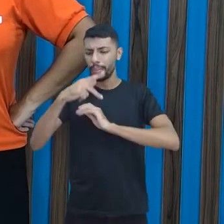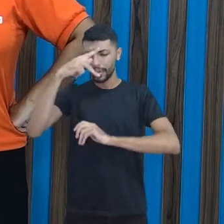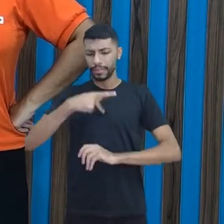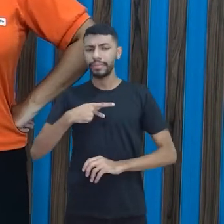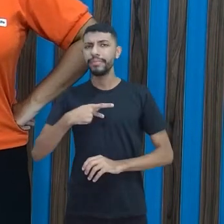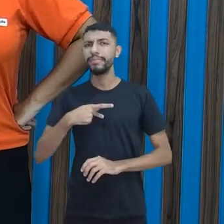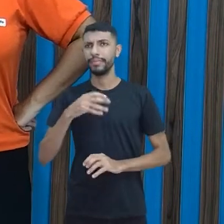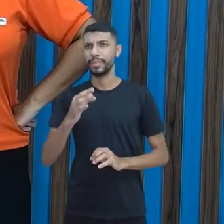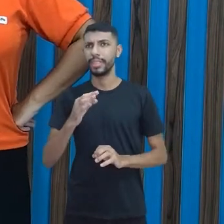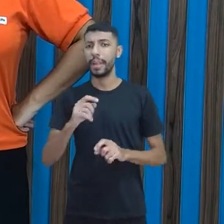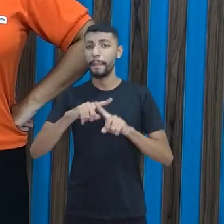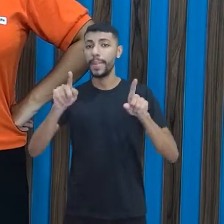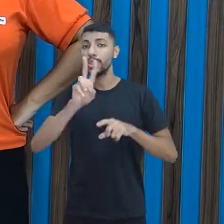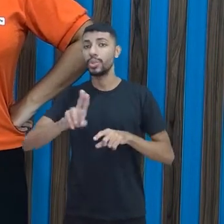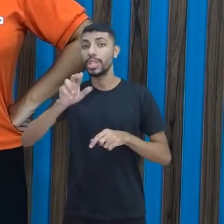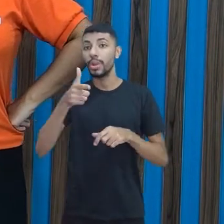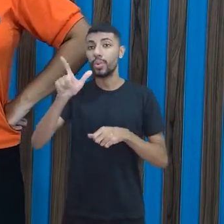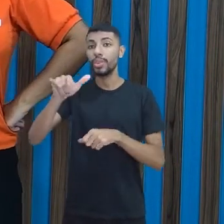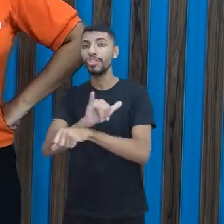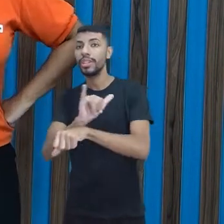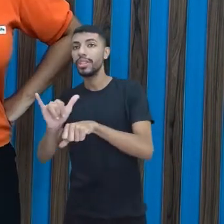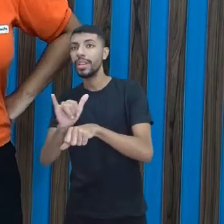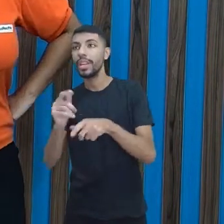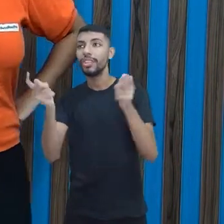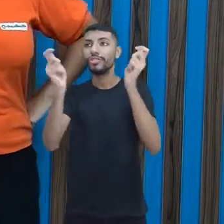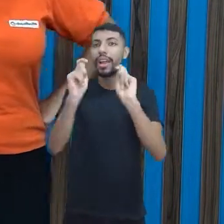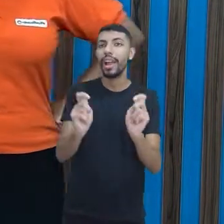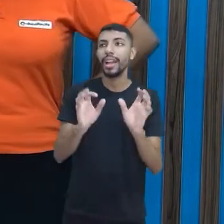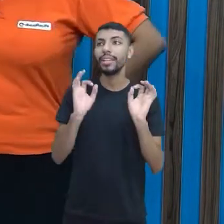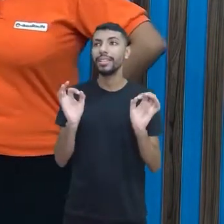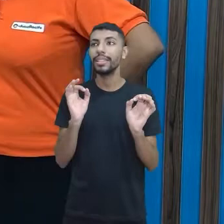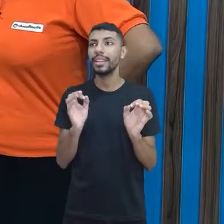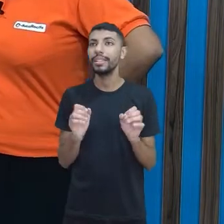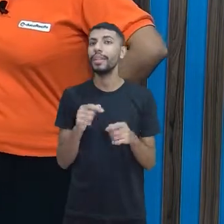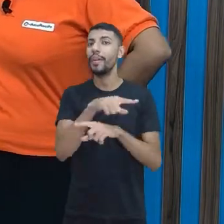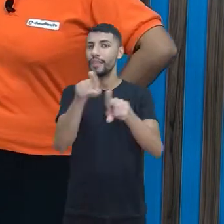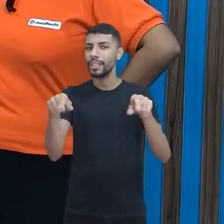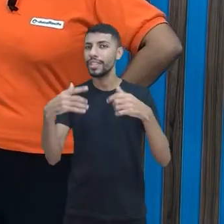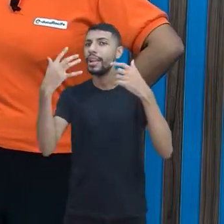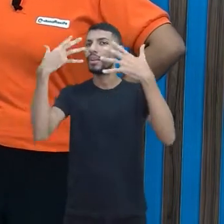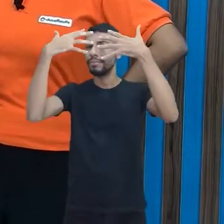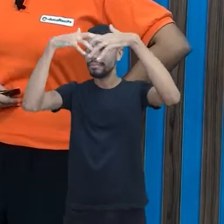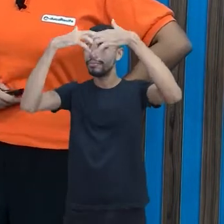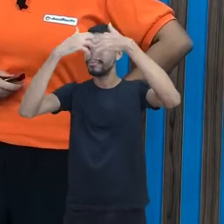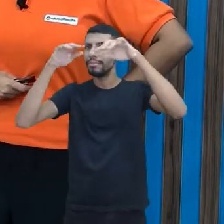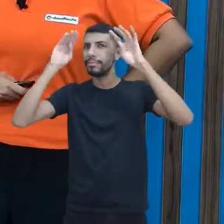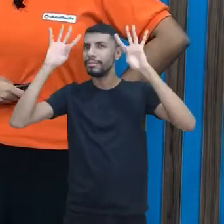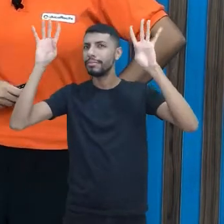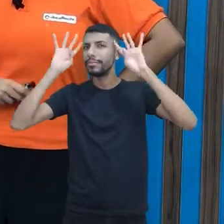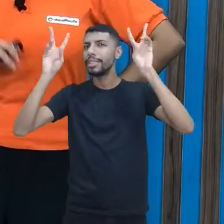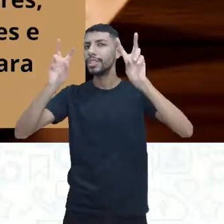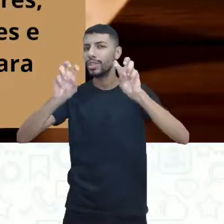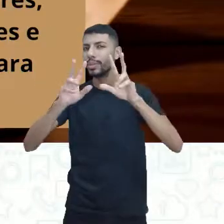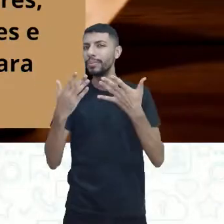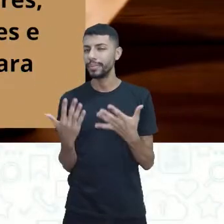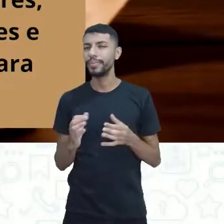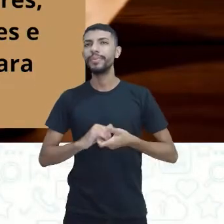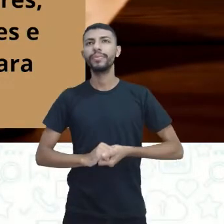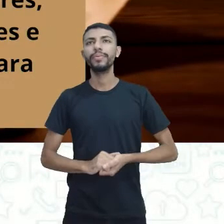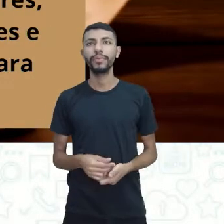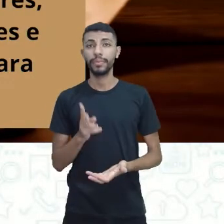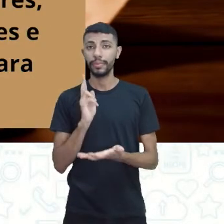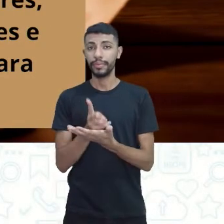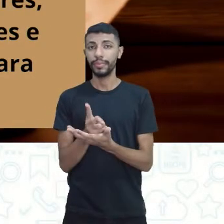através de uma outra arte? Quero que vocês reflitam sobre isso, certo? Continuando, ó, a realização